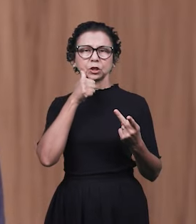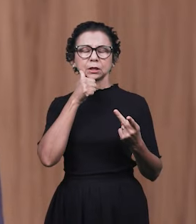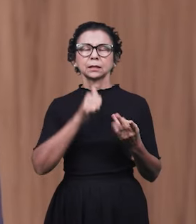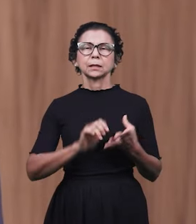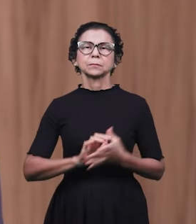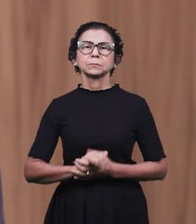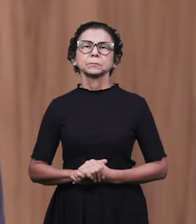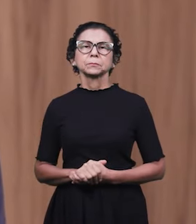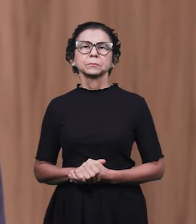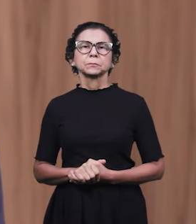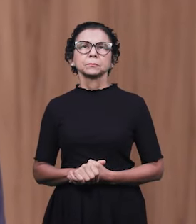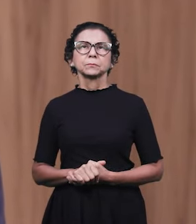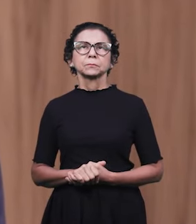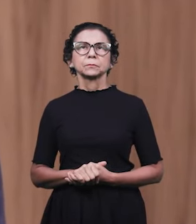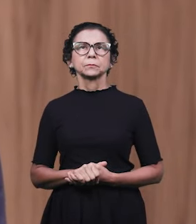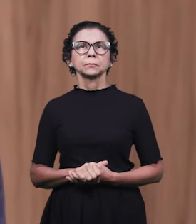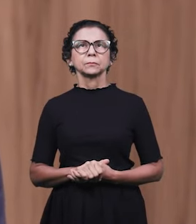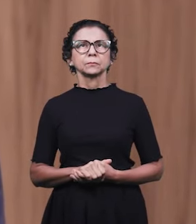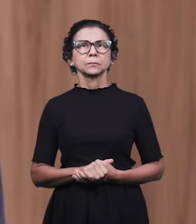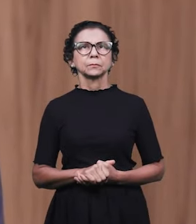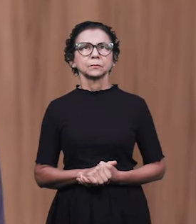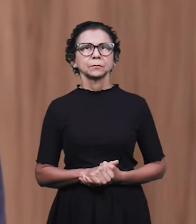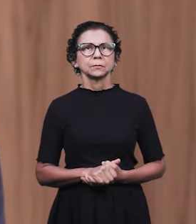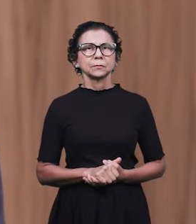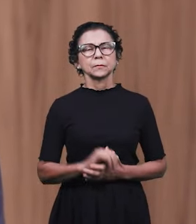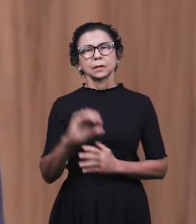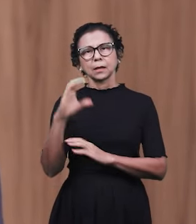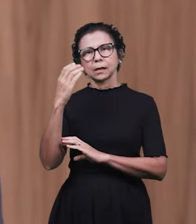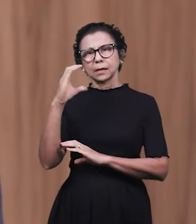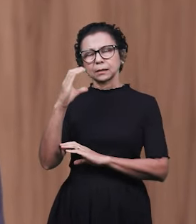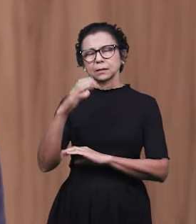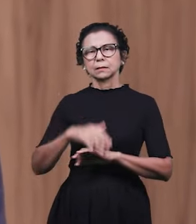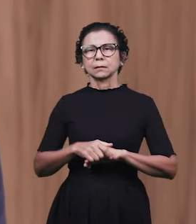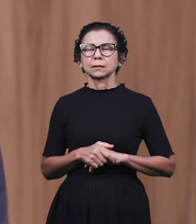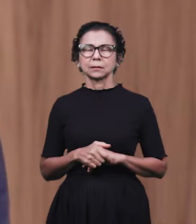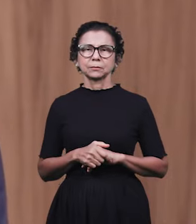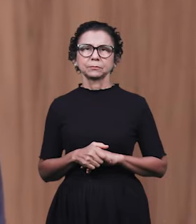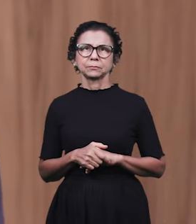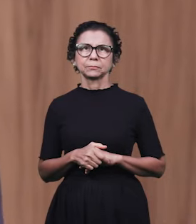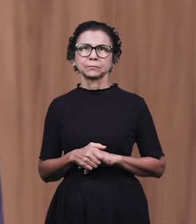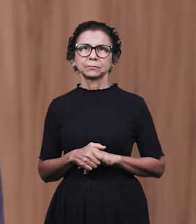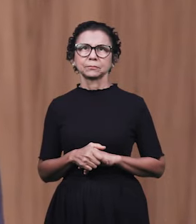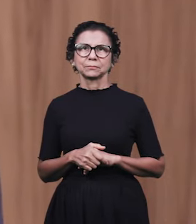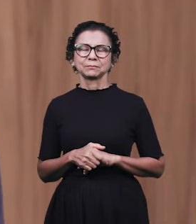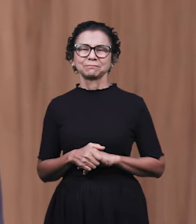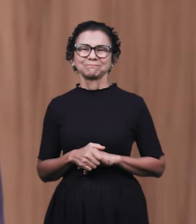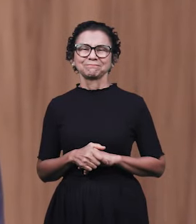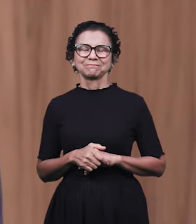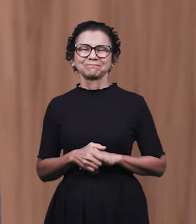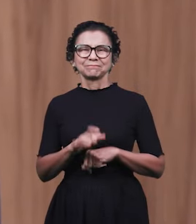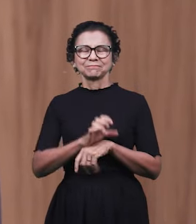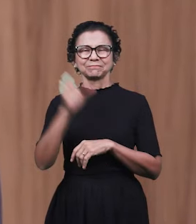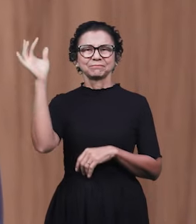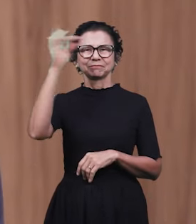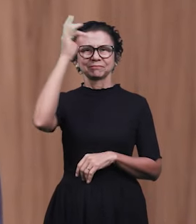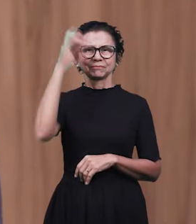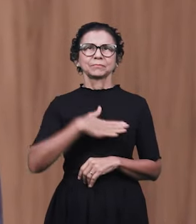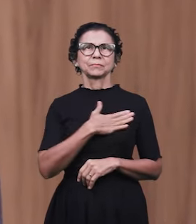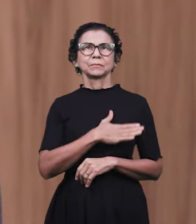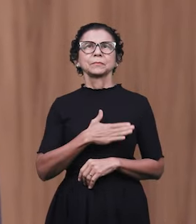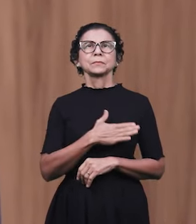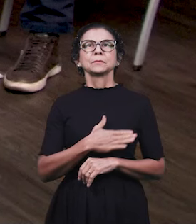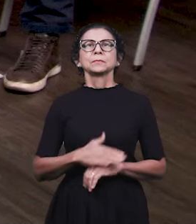Estou na igreja de Morrinhos, em Cariacica, sede. É um prazer estar aqui com as irmãs, com os irmãos.